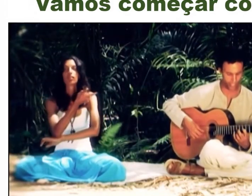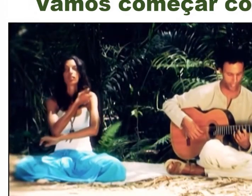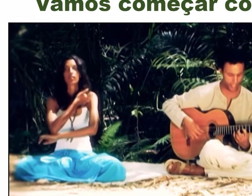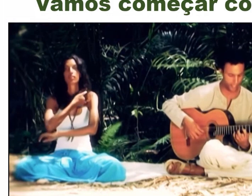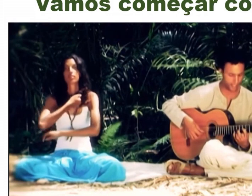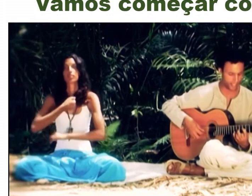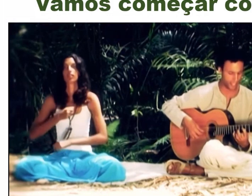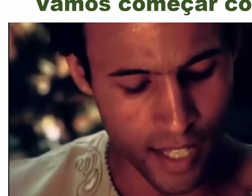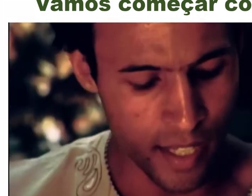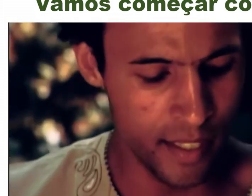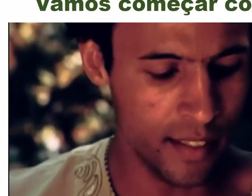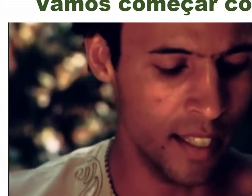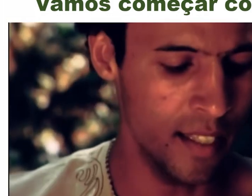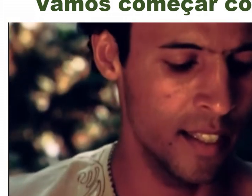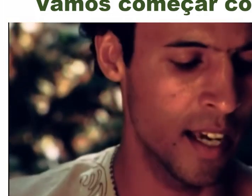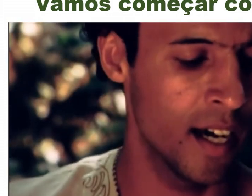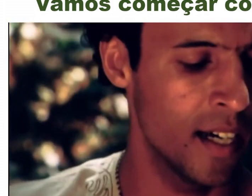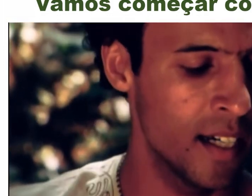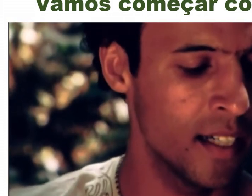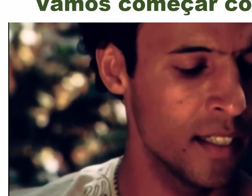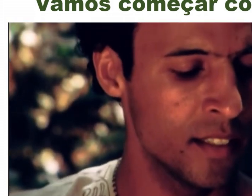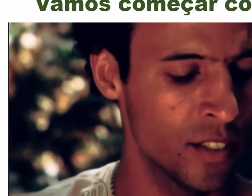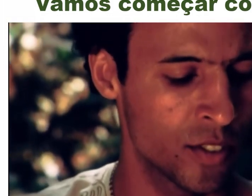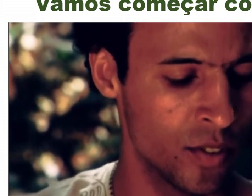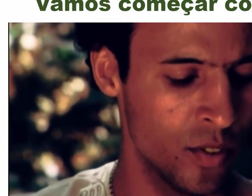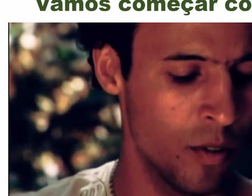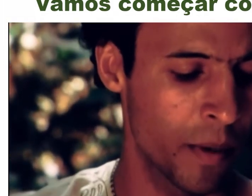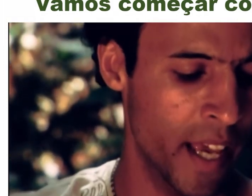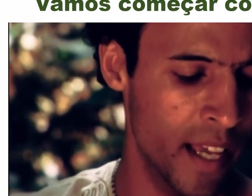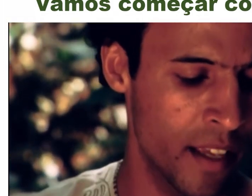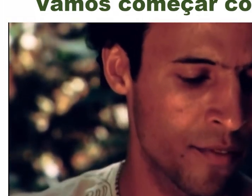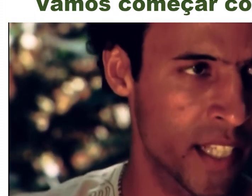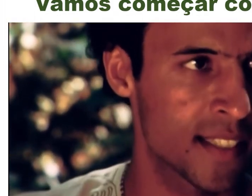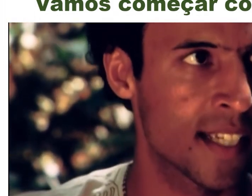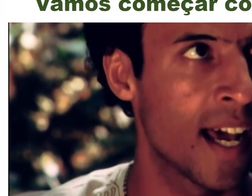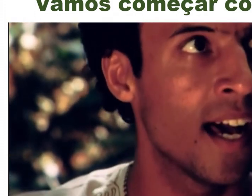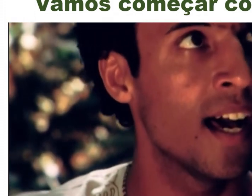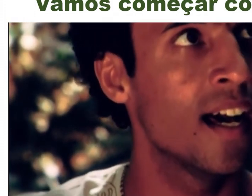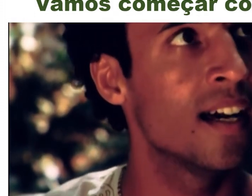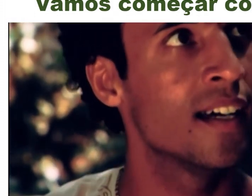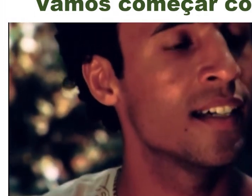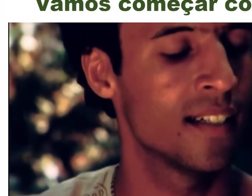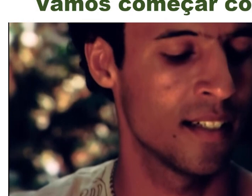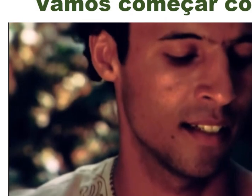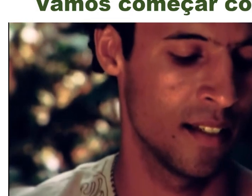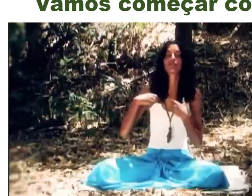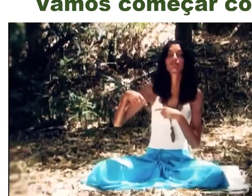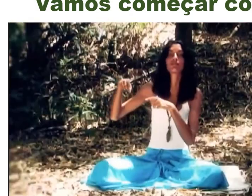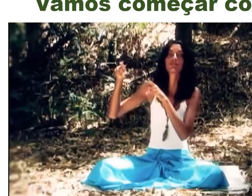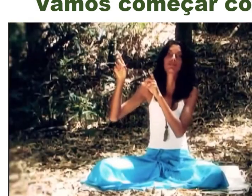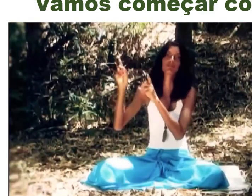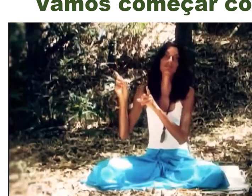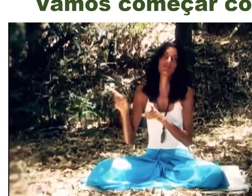floresta E tem viacho pra refrescar